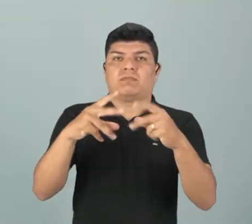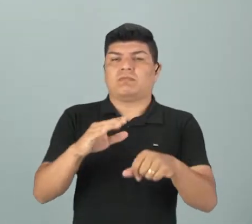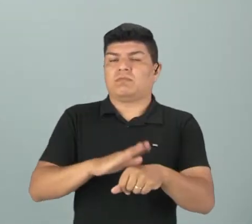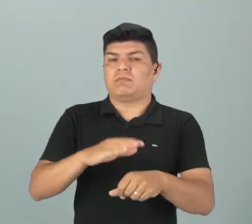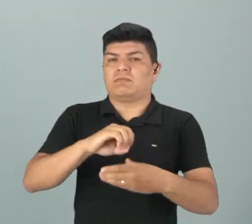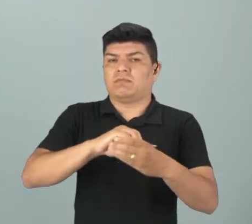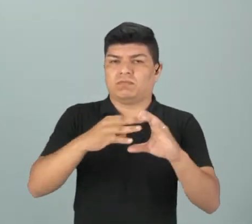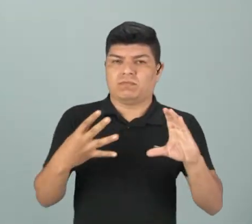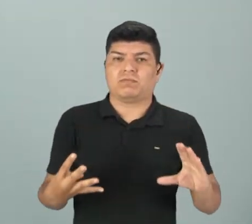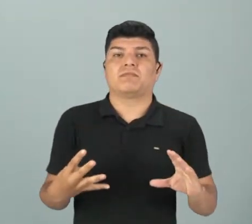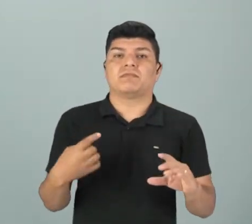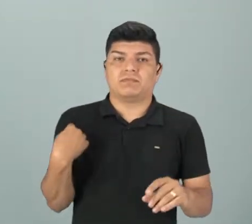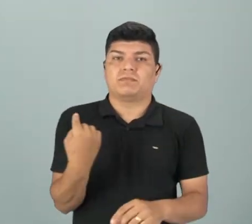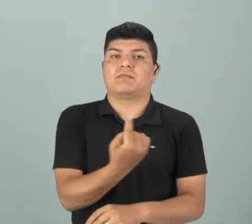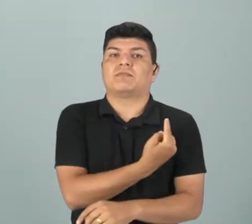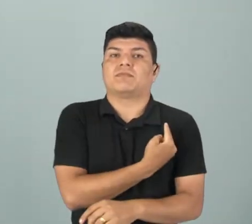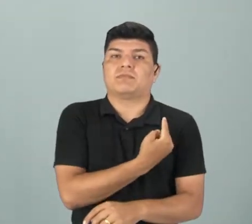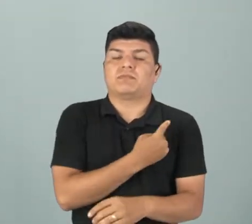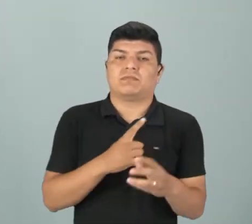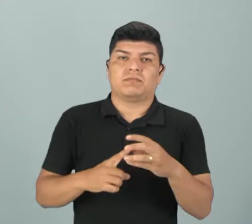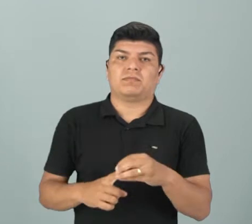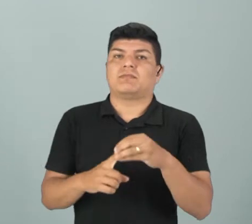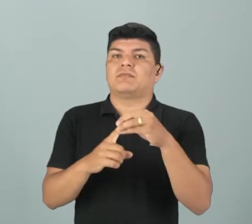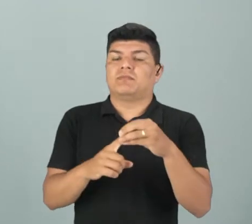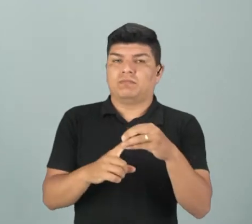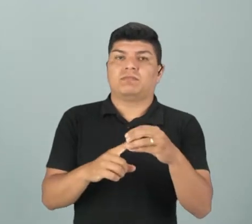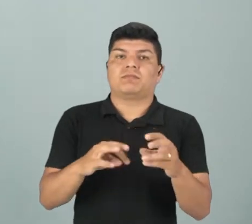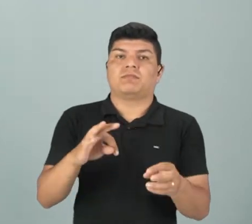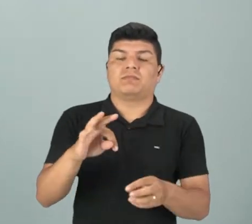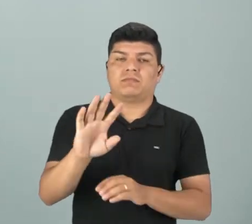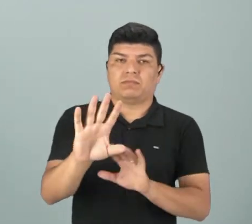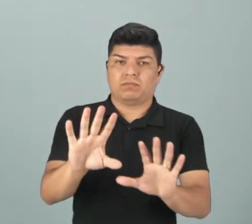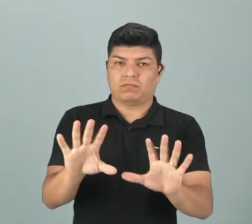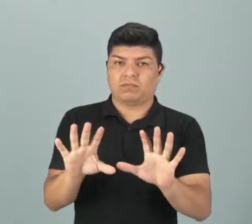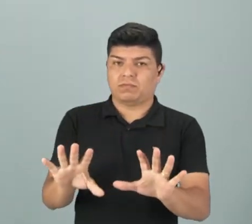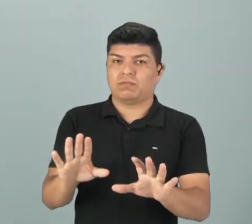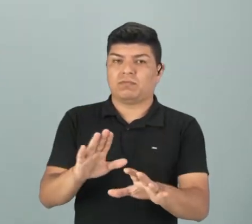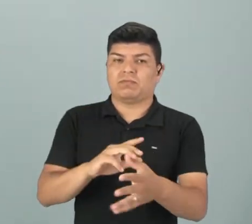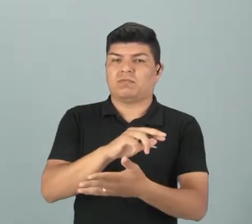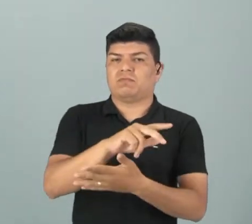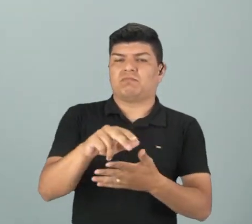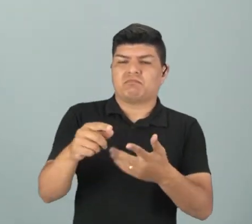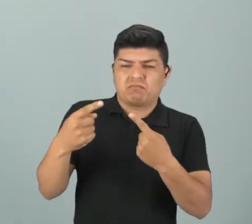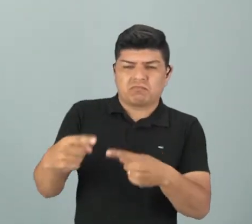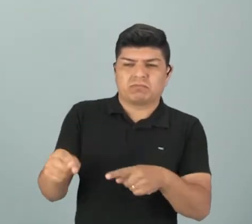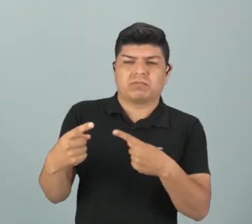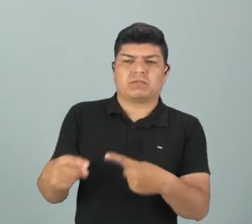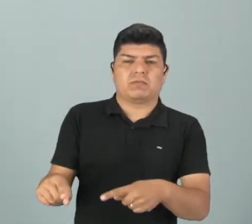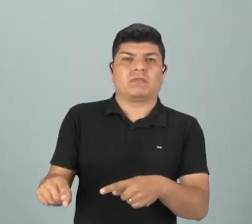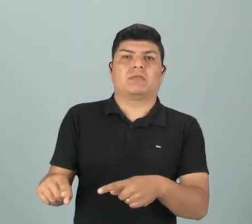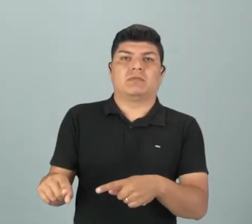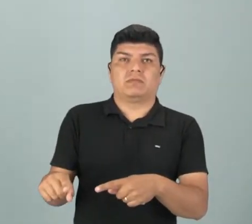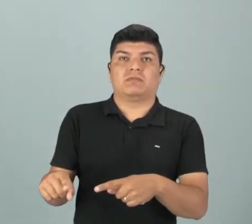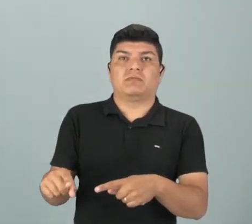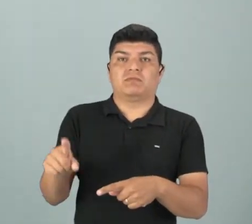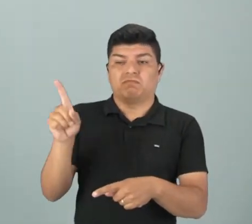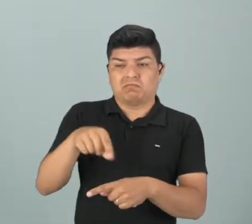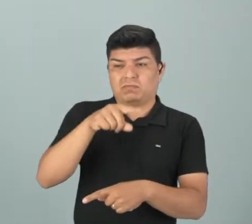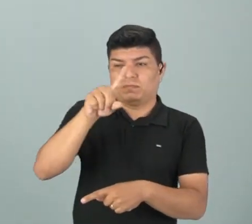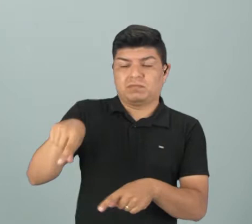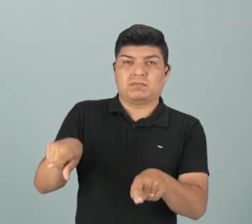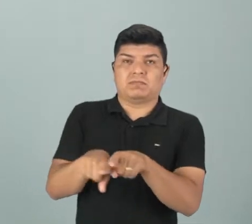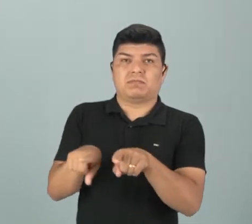mais característicos para a gente do que é o totalitarismo, que vai ser marcado por muita opressão, por muita